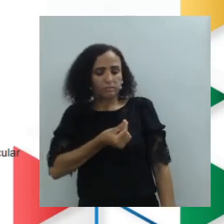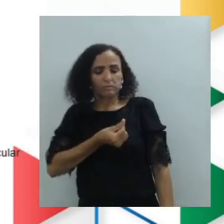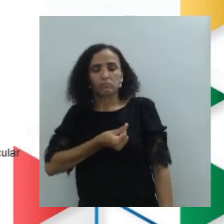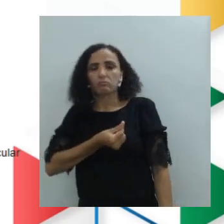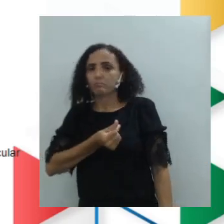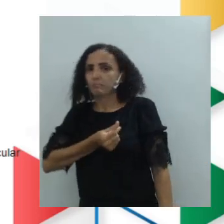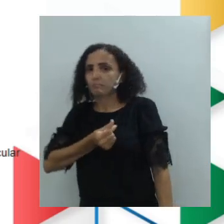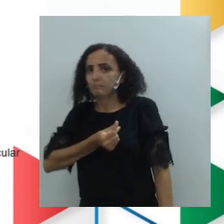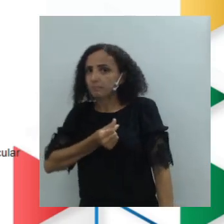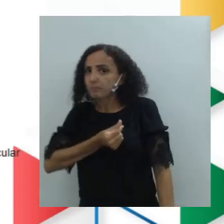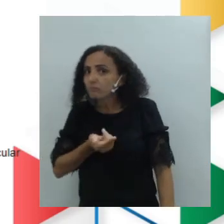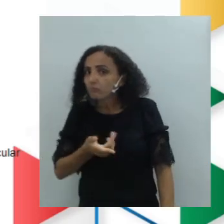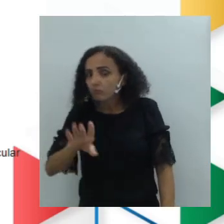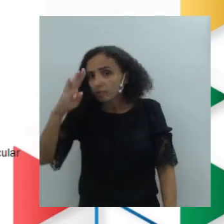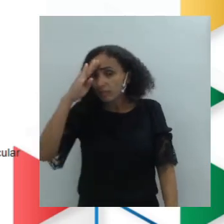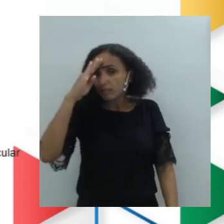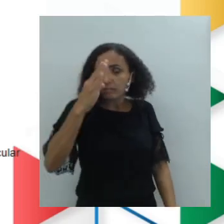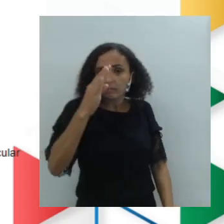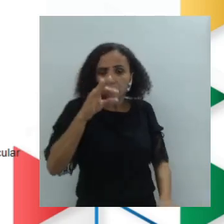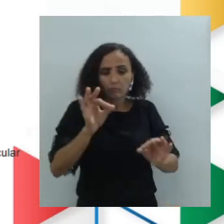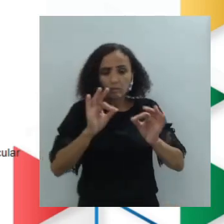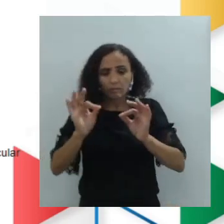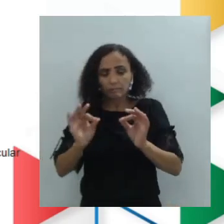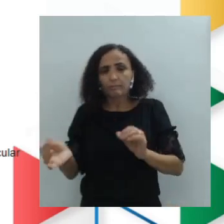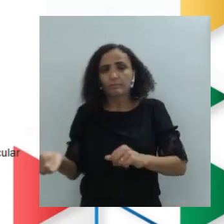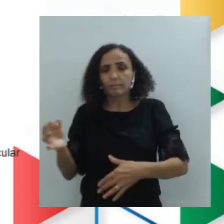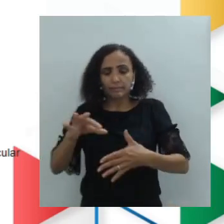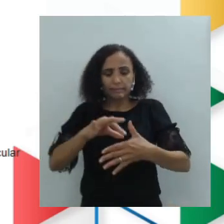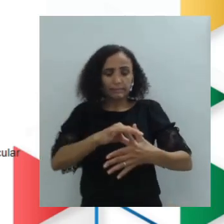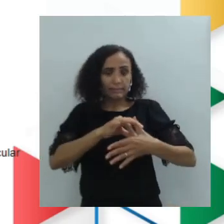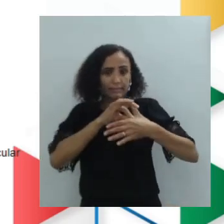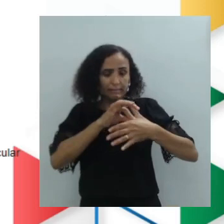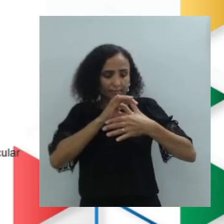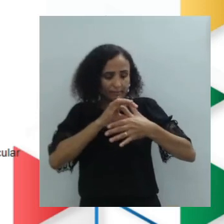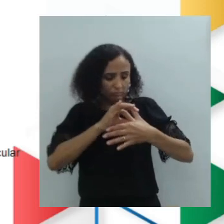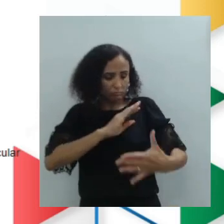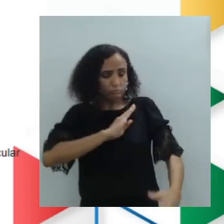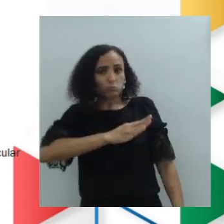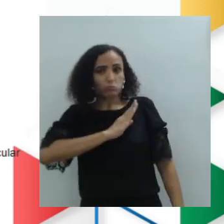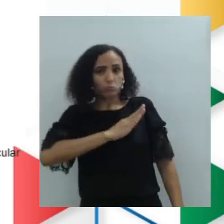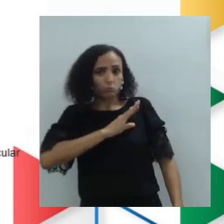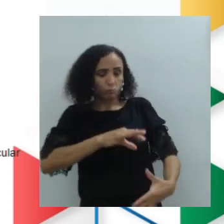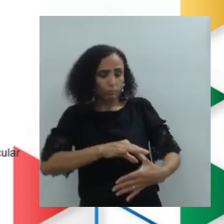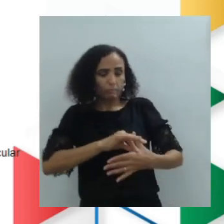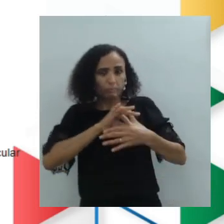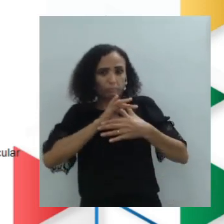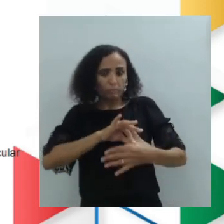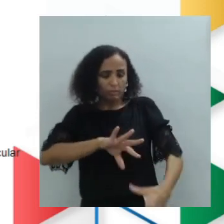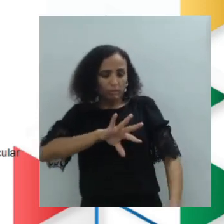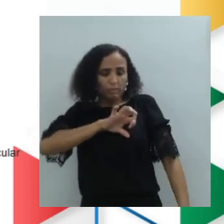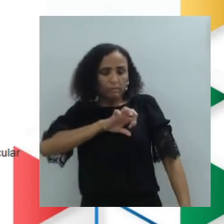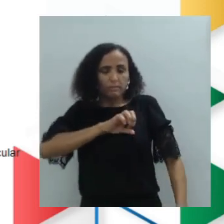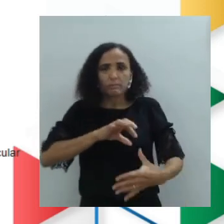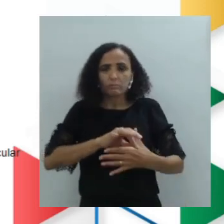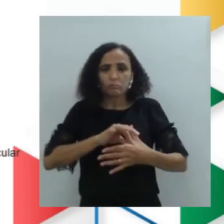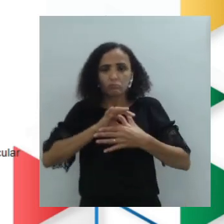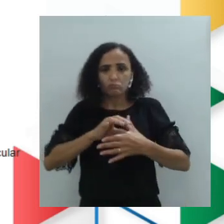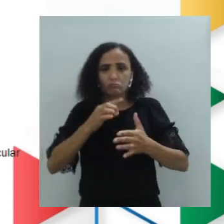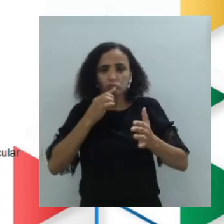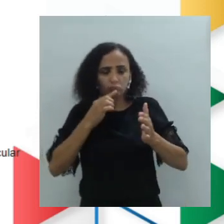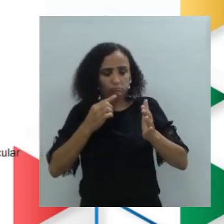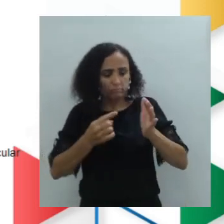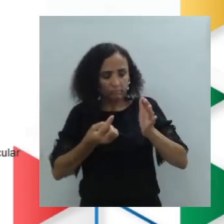formado principalmente por tecido muscular, que controla suas contrações, fazendo com que o bombeamento do